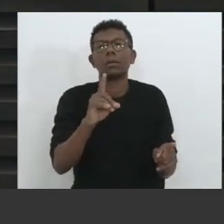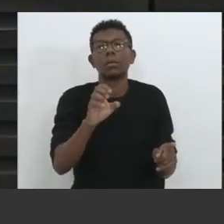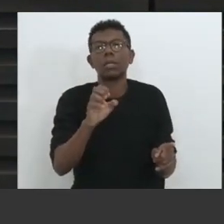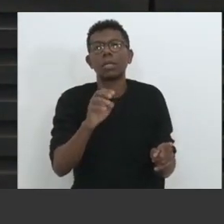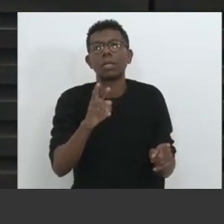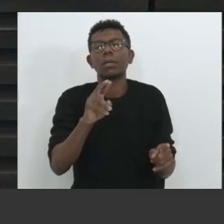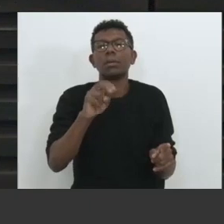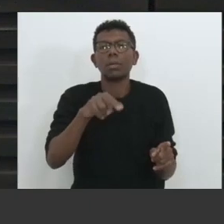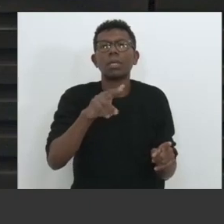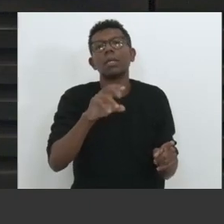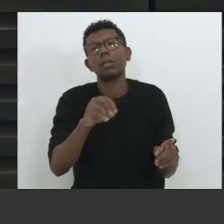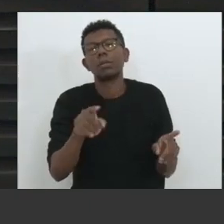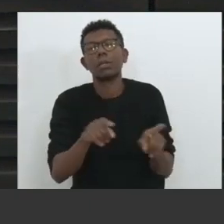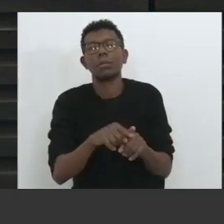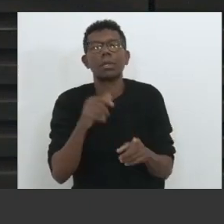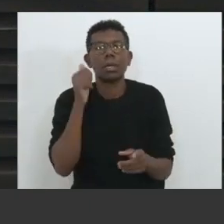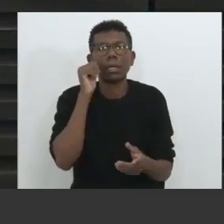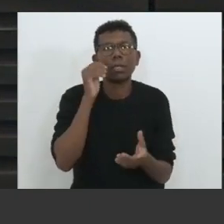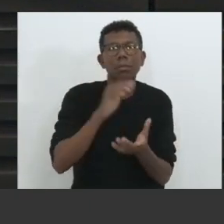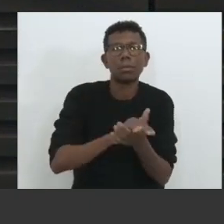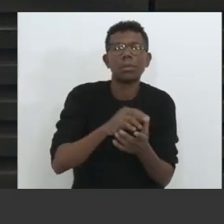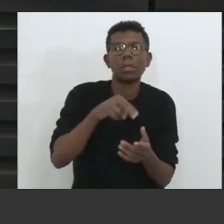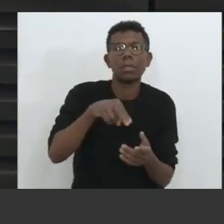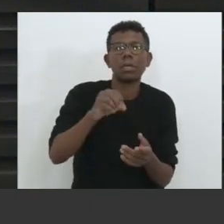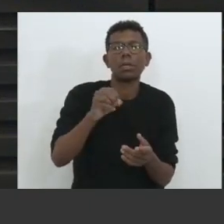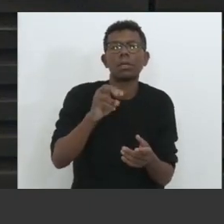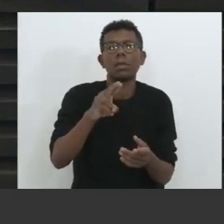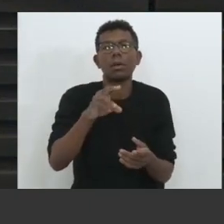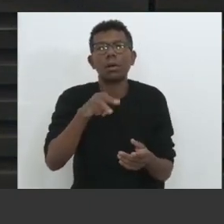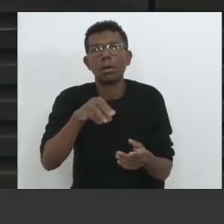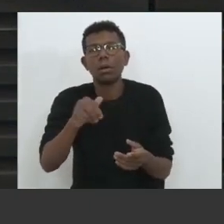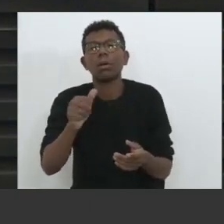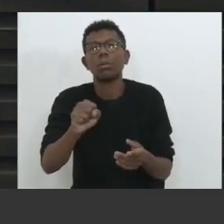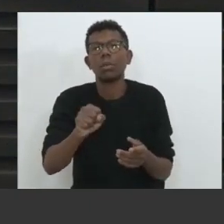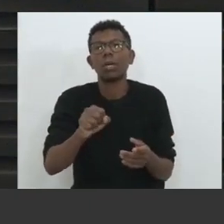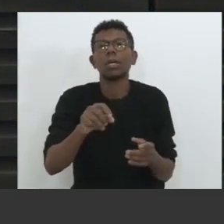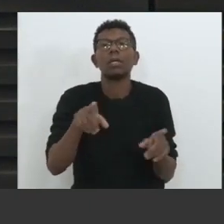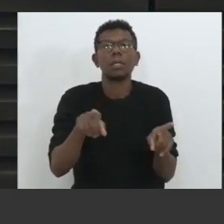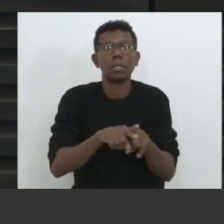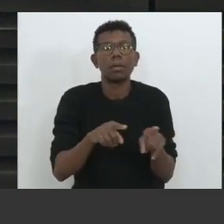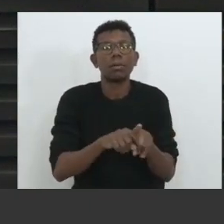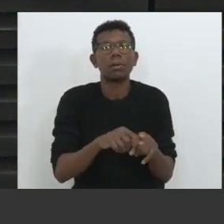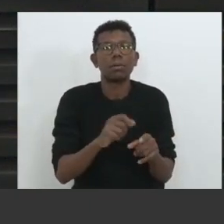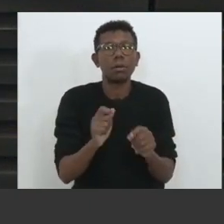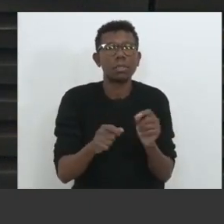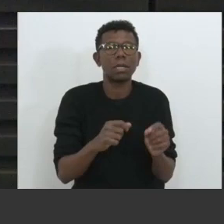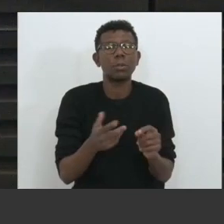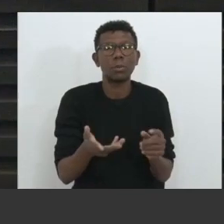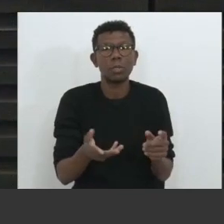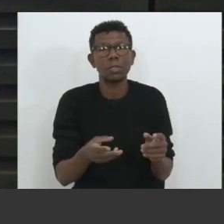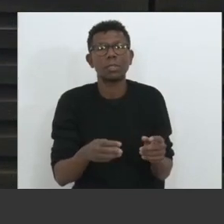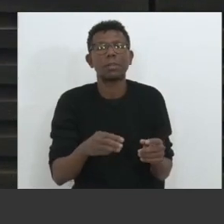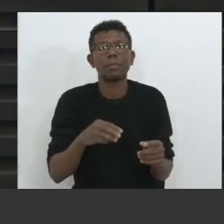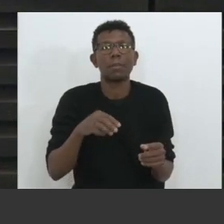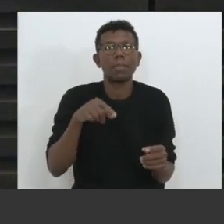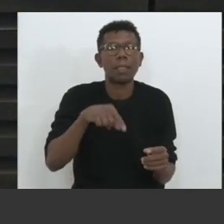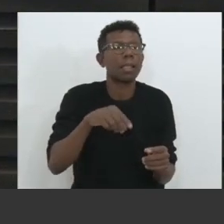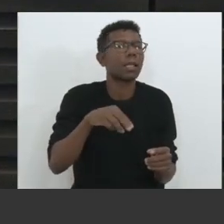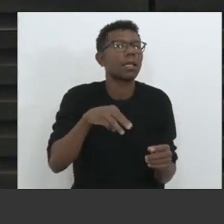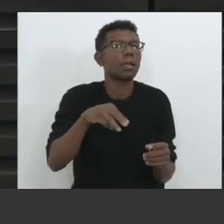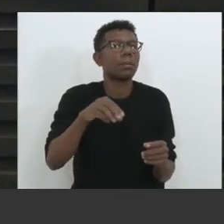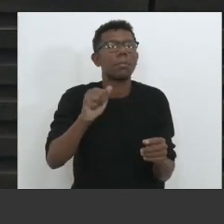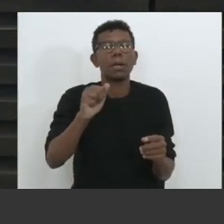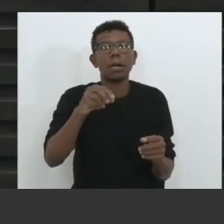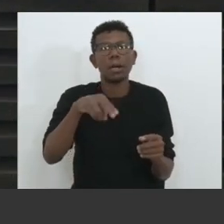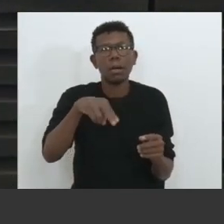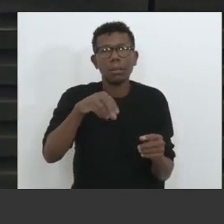e dizer que o Mamonas foi um grande Marco não somente no município de Guarulhos Mas eu acredito que no Brasil e fora